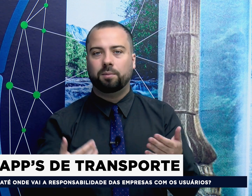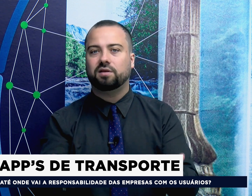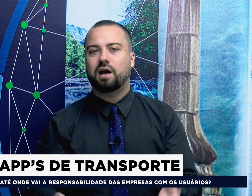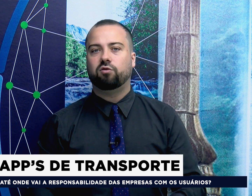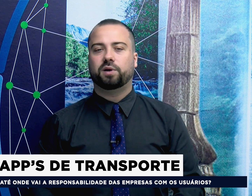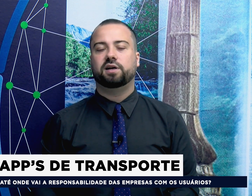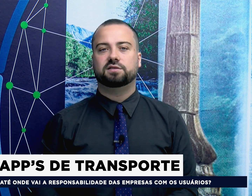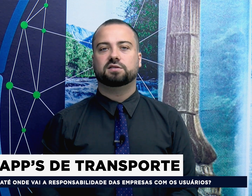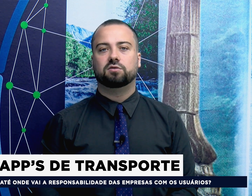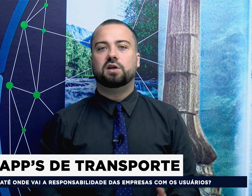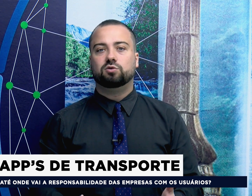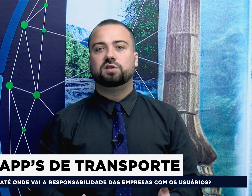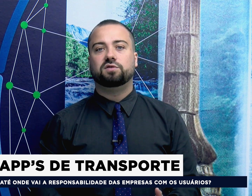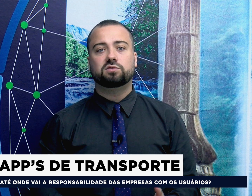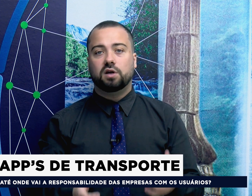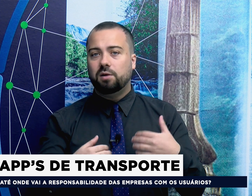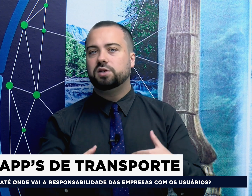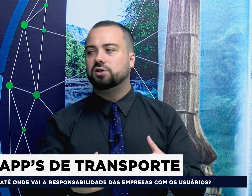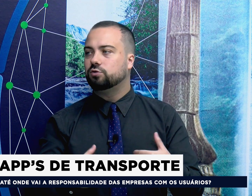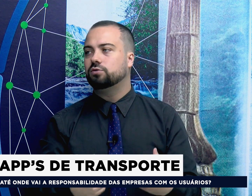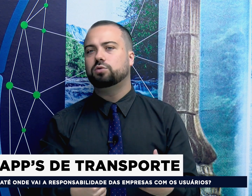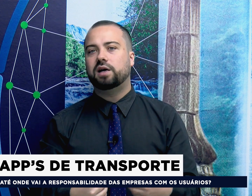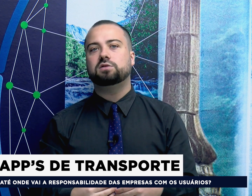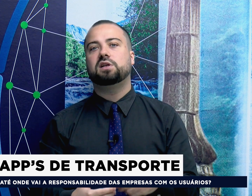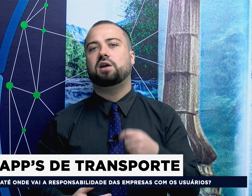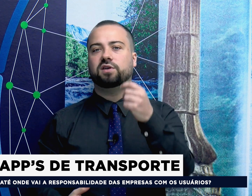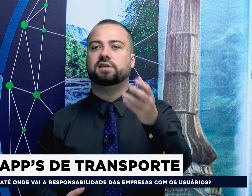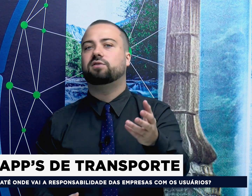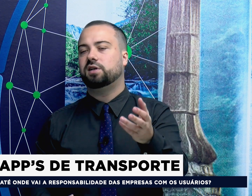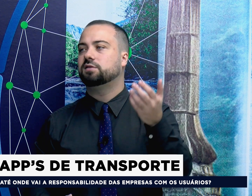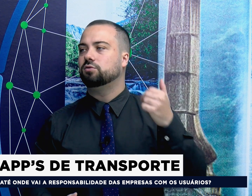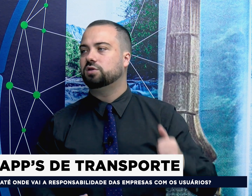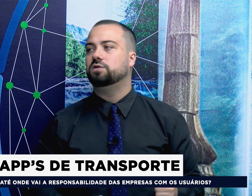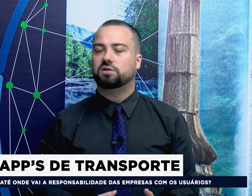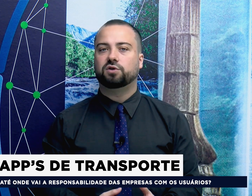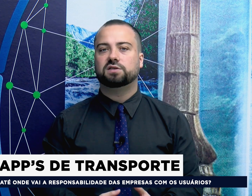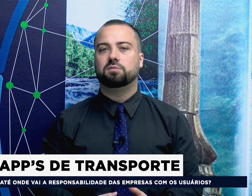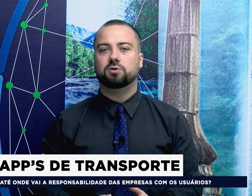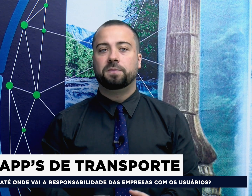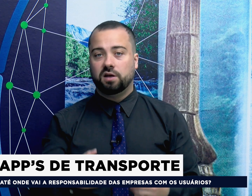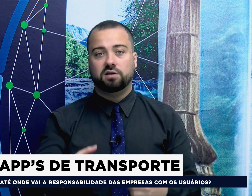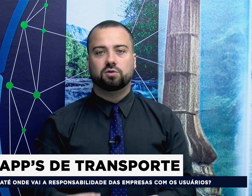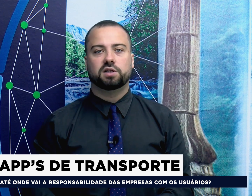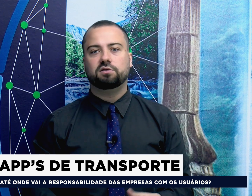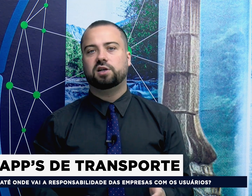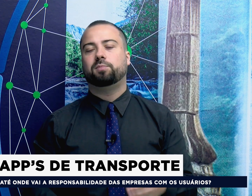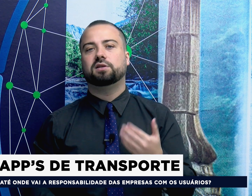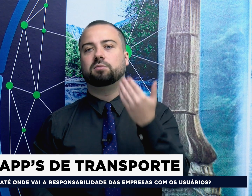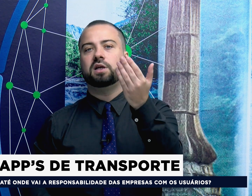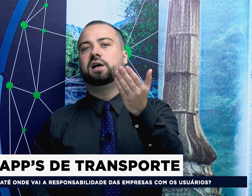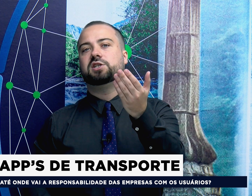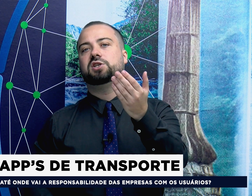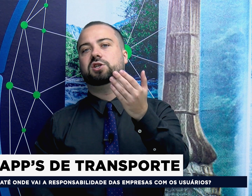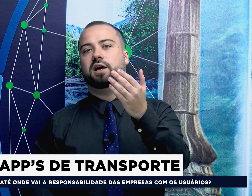carro habitável para a realização do serviço, é mediante os usuários ele irá fazer a avaliação do serviço que foi recebido. Então aqui vale a